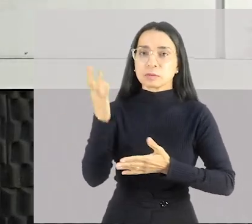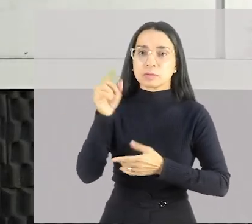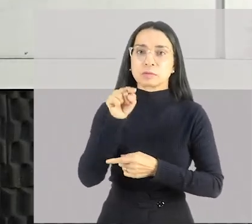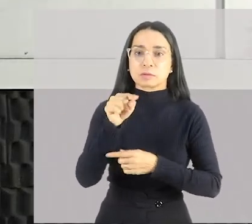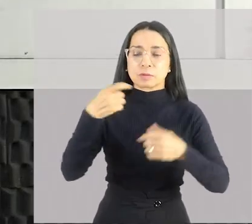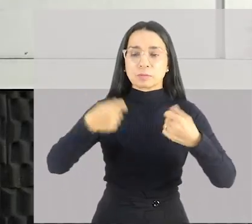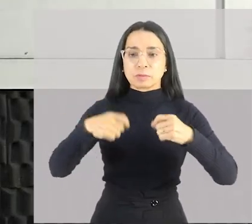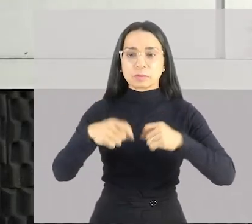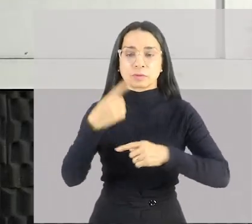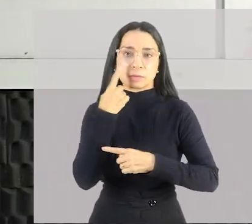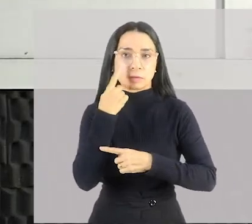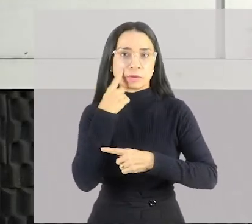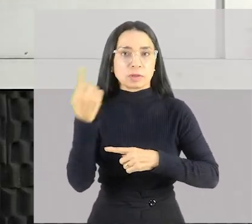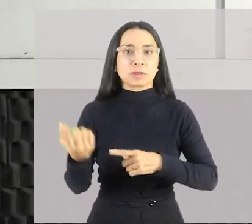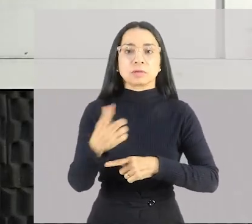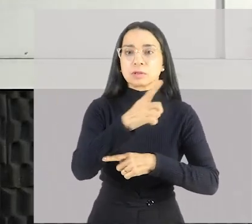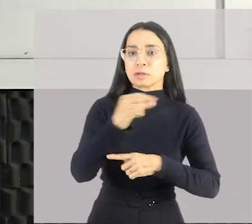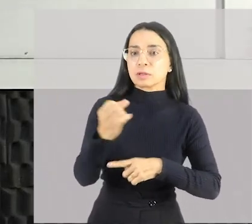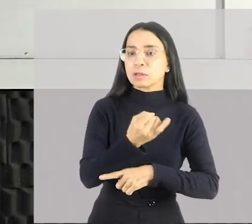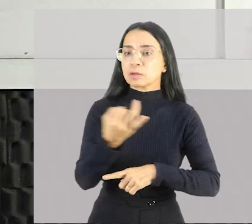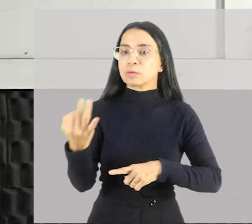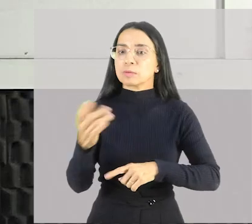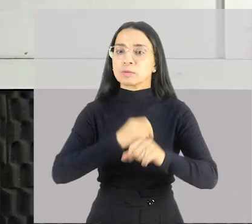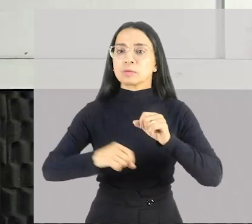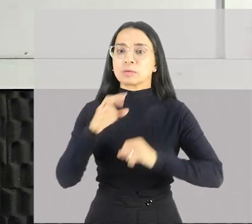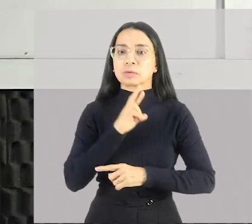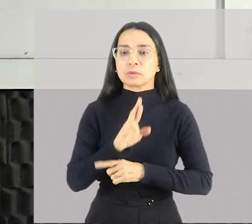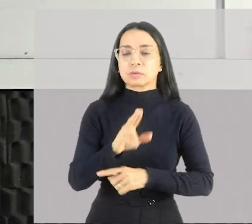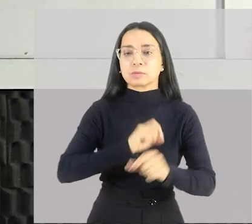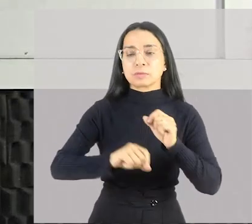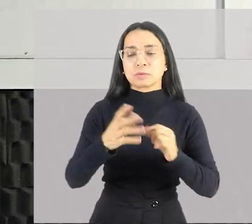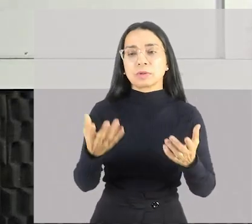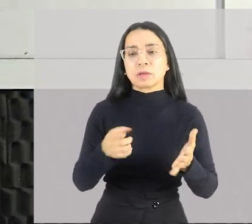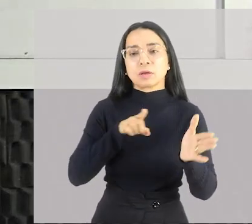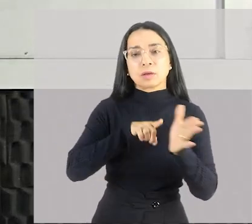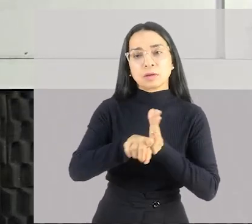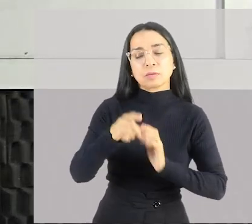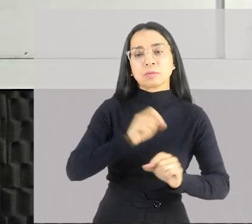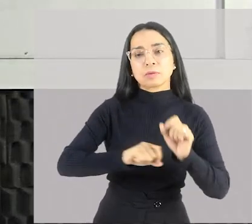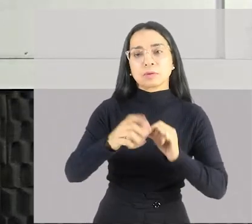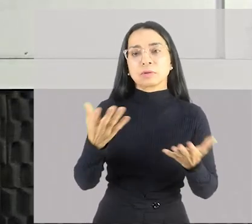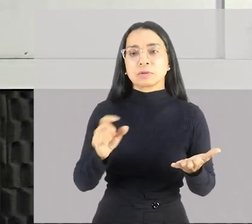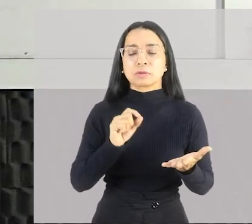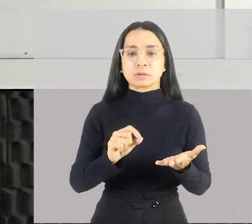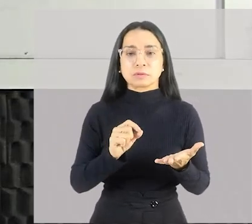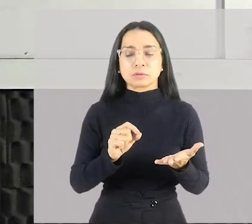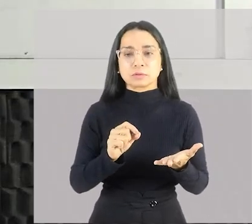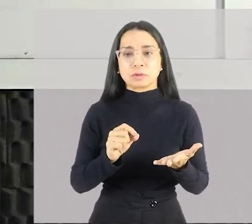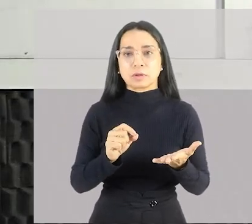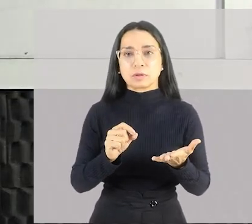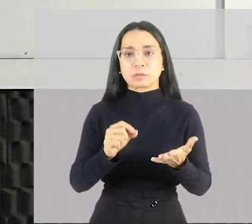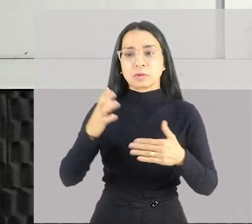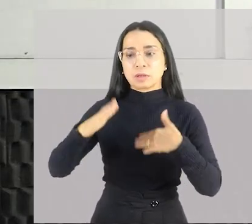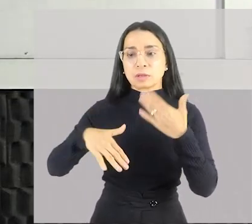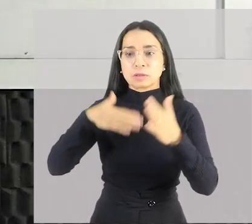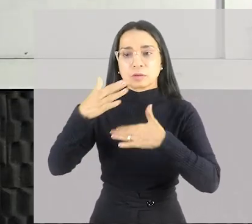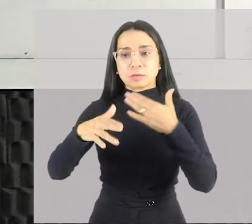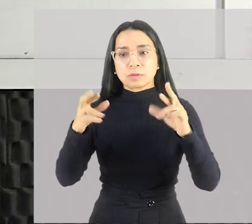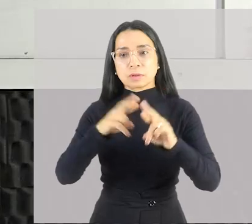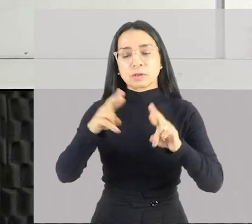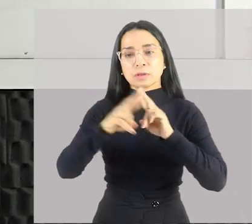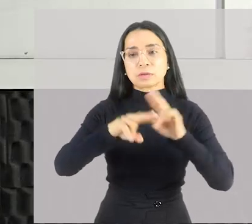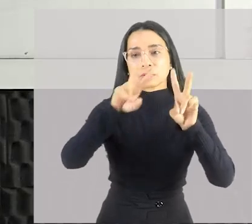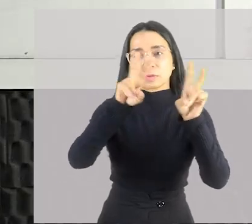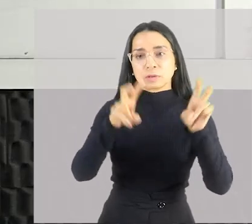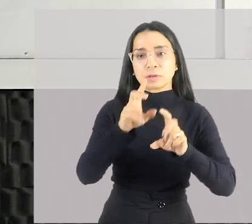precisa de análise combinatória né para resolver tá umas questões um pouco mais eh avançadas em relação a esse tema